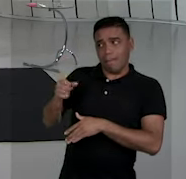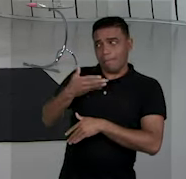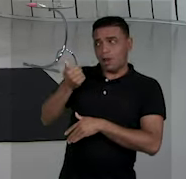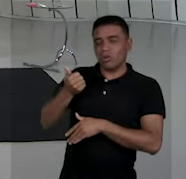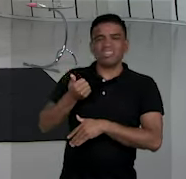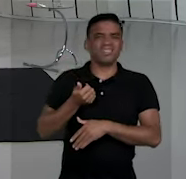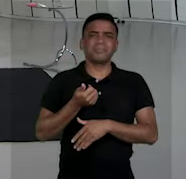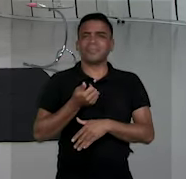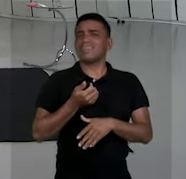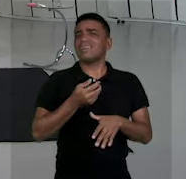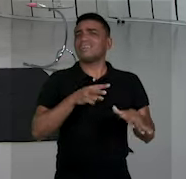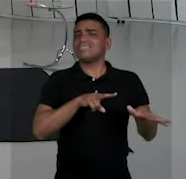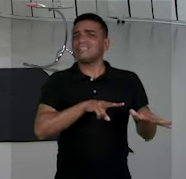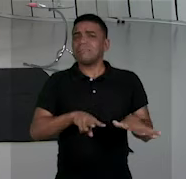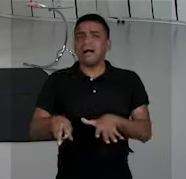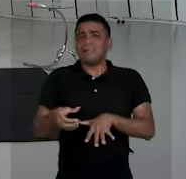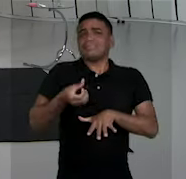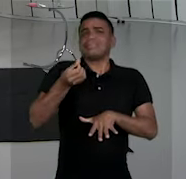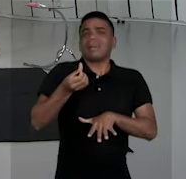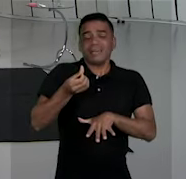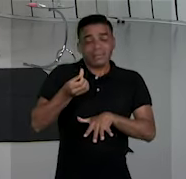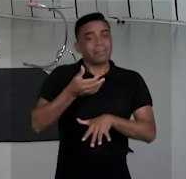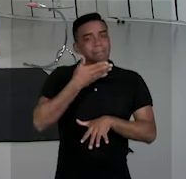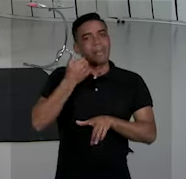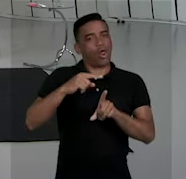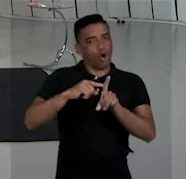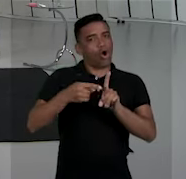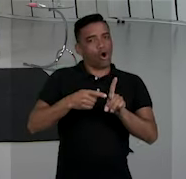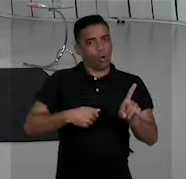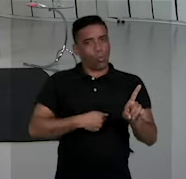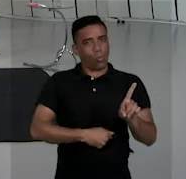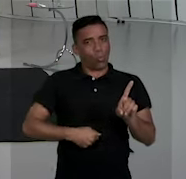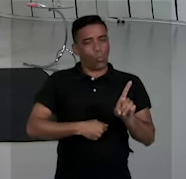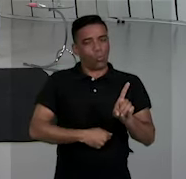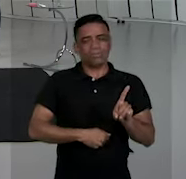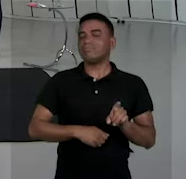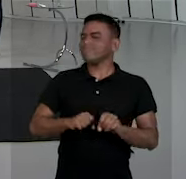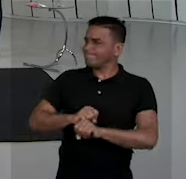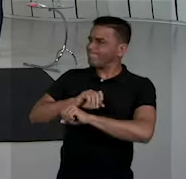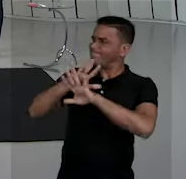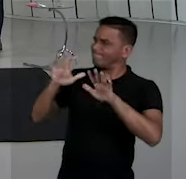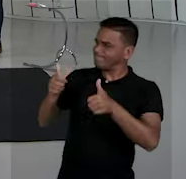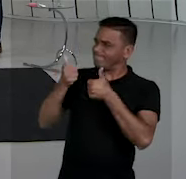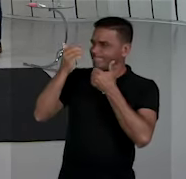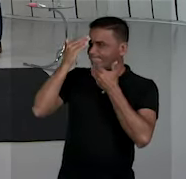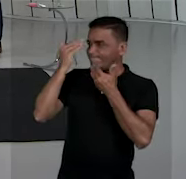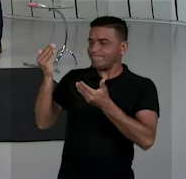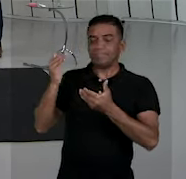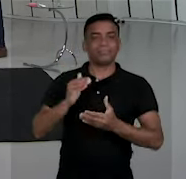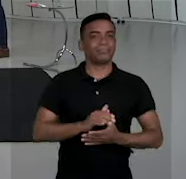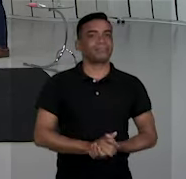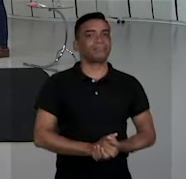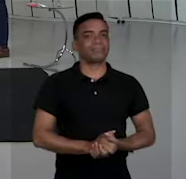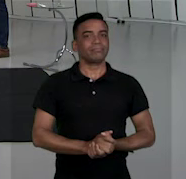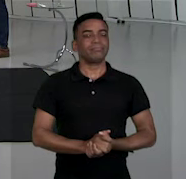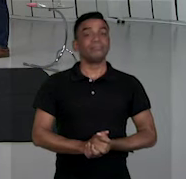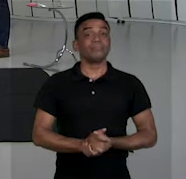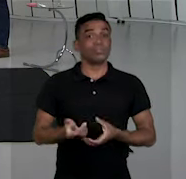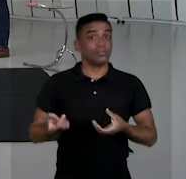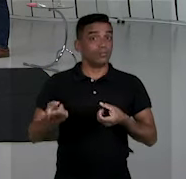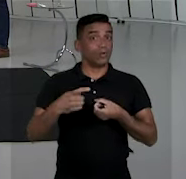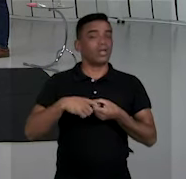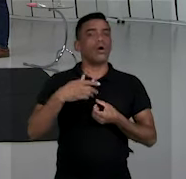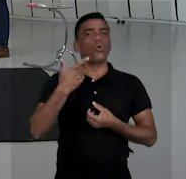menos. Sexta semana já dá para ver de gestação. Ótimo. Muito bem esclarecido. Obrigada, Flávio. Vamos voltar aqui para ver qual que é a